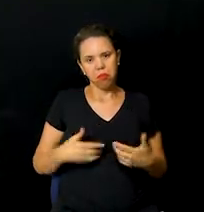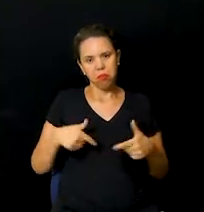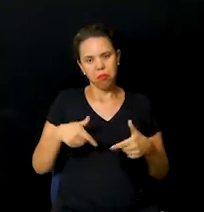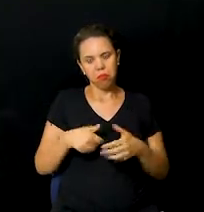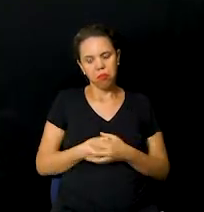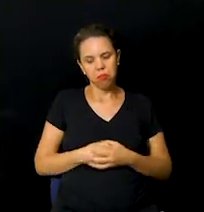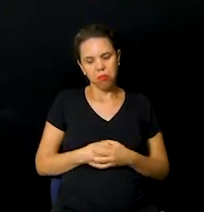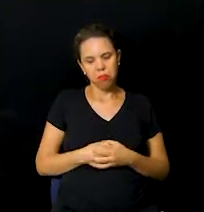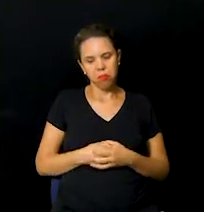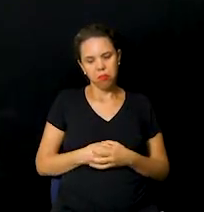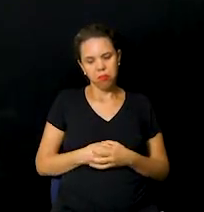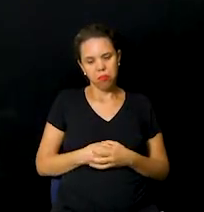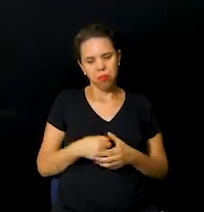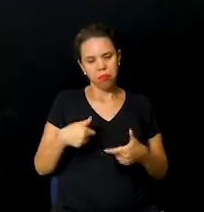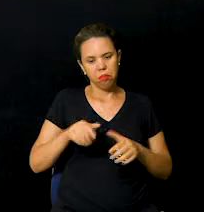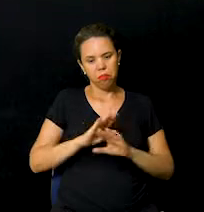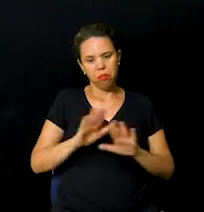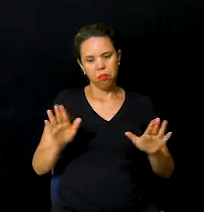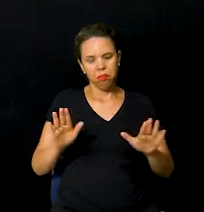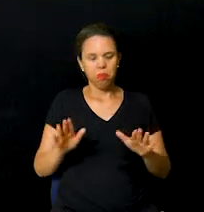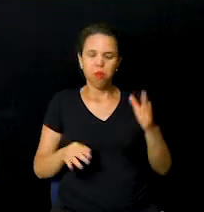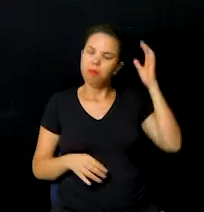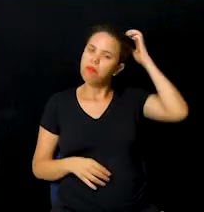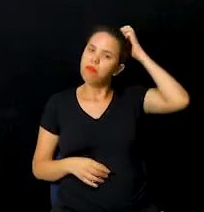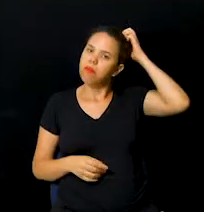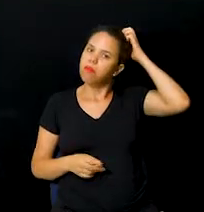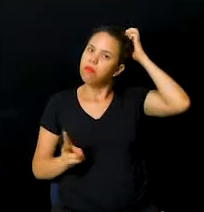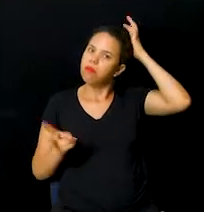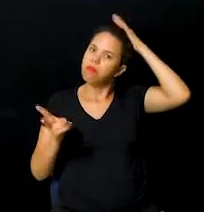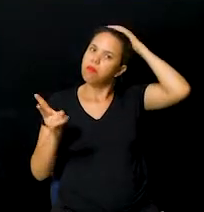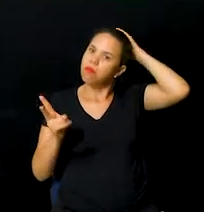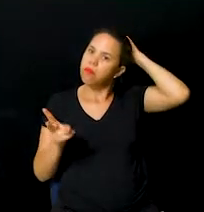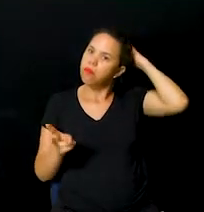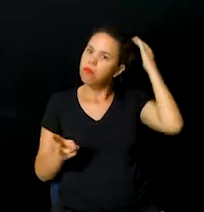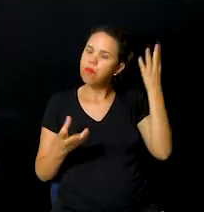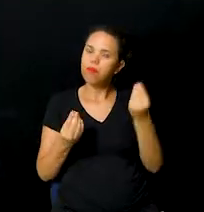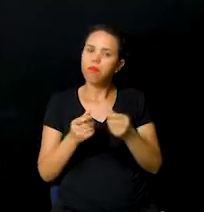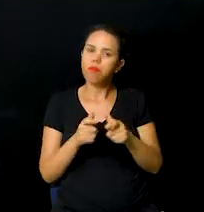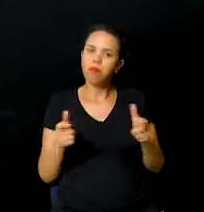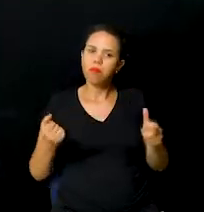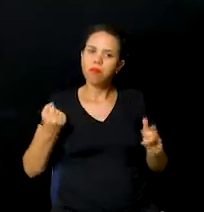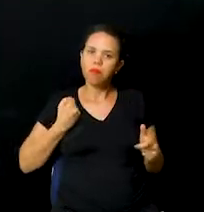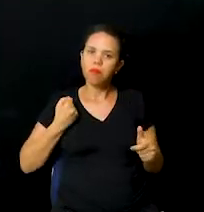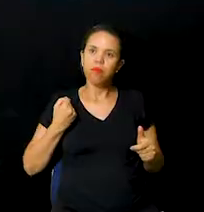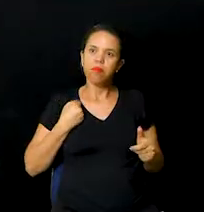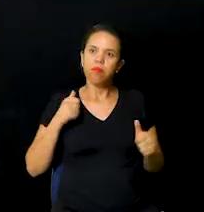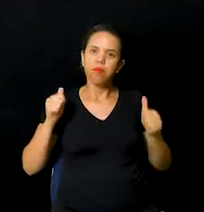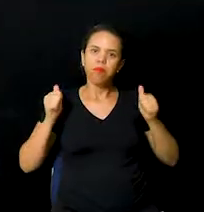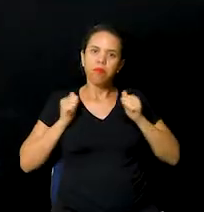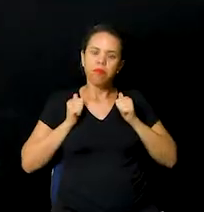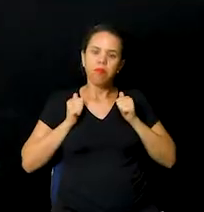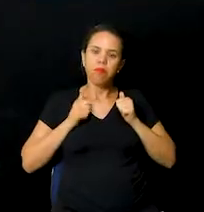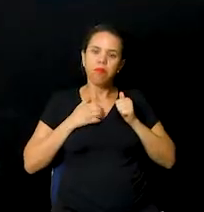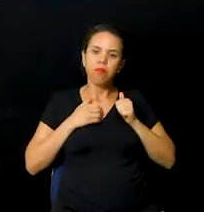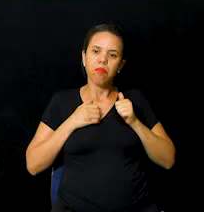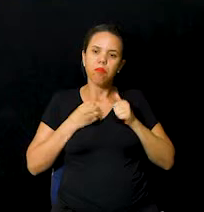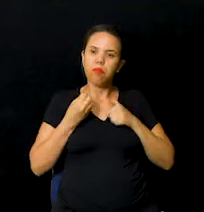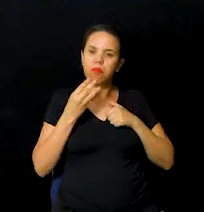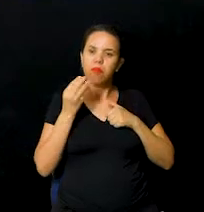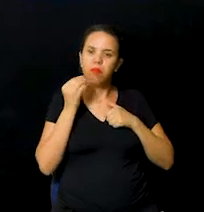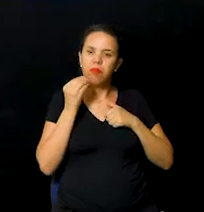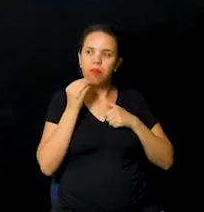meu trabalho ou estou sem trabalho, já que a gente ainda continua com altíssimos números de desempregados, Aline, é uma